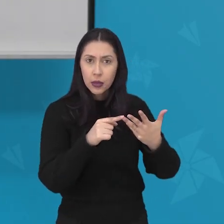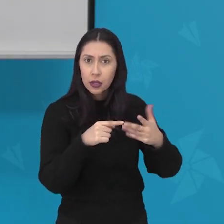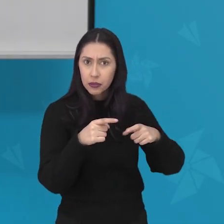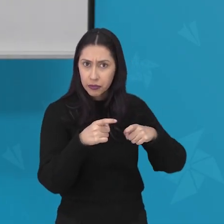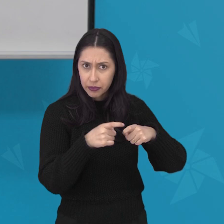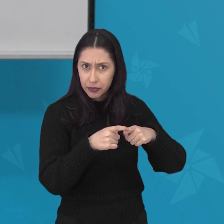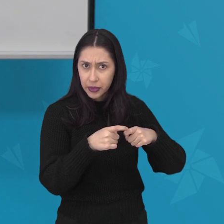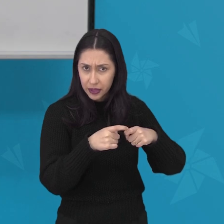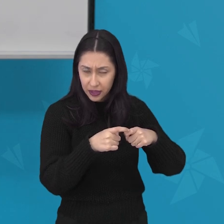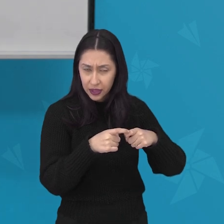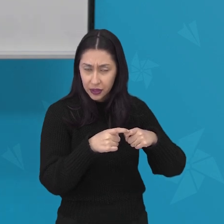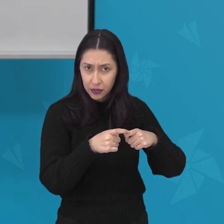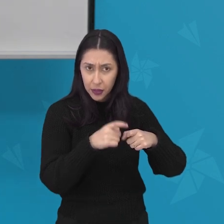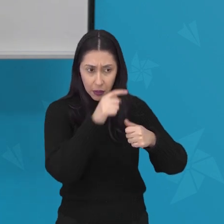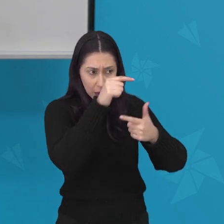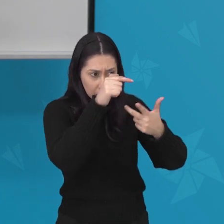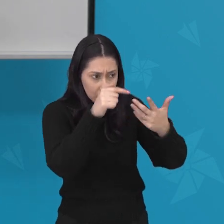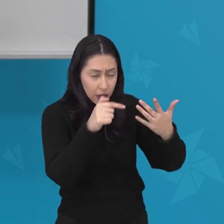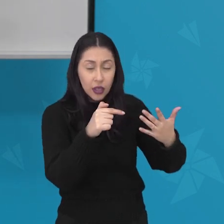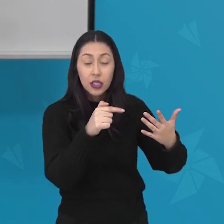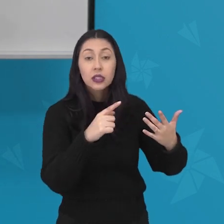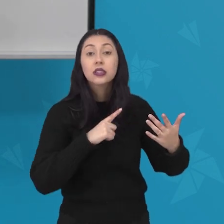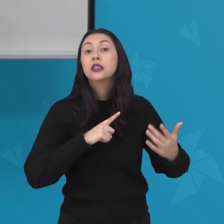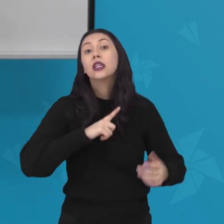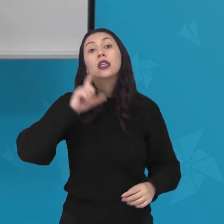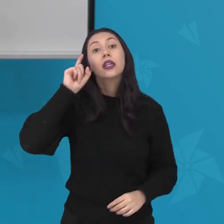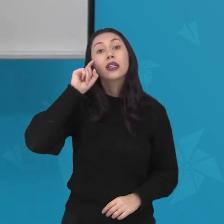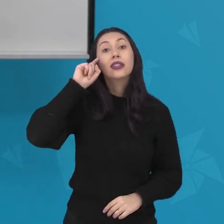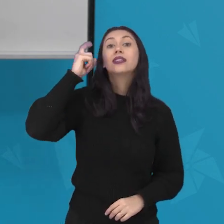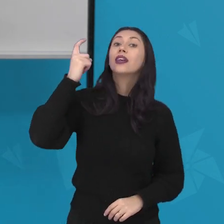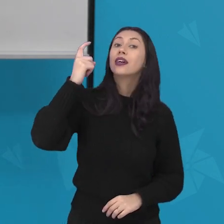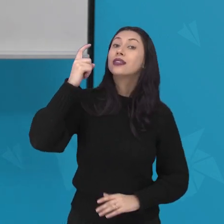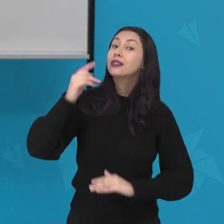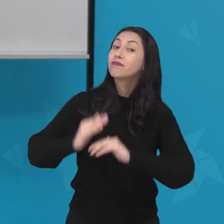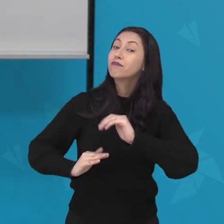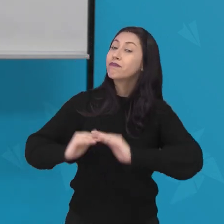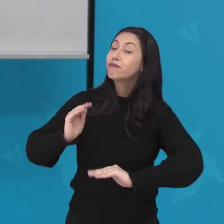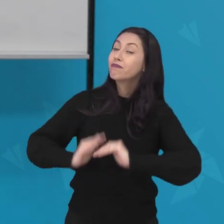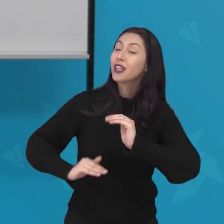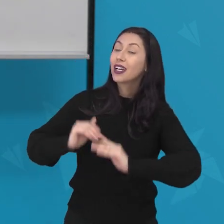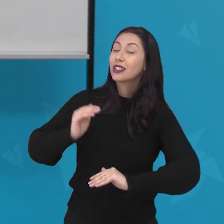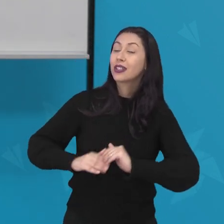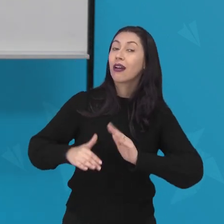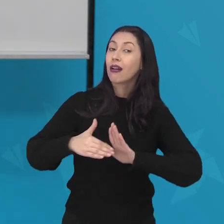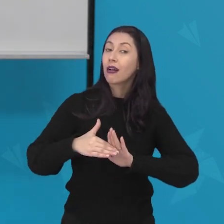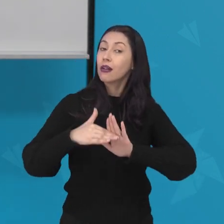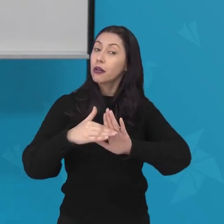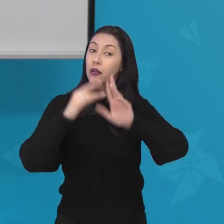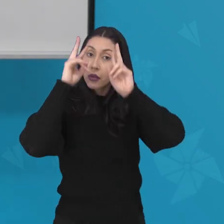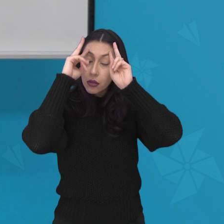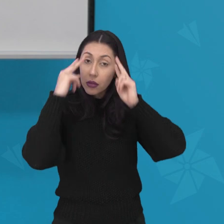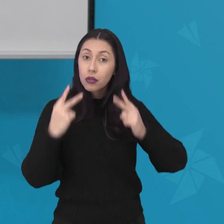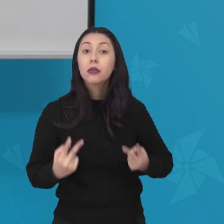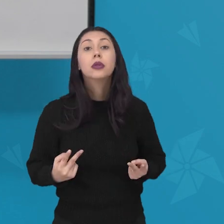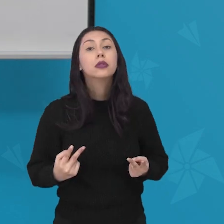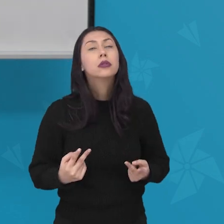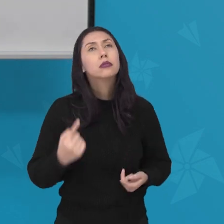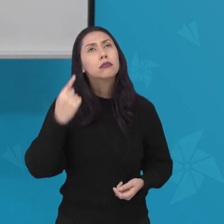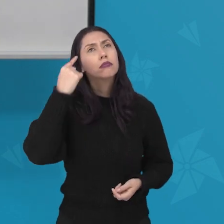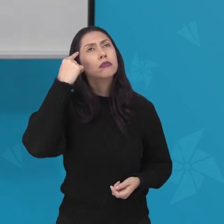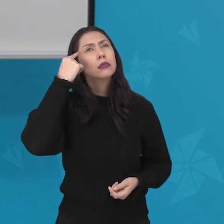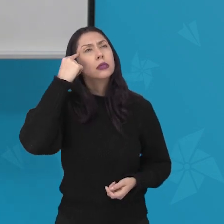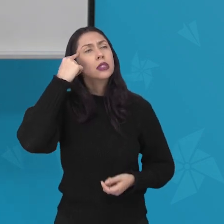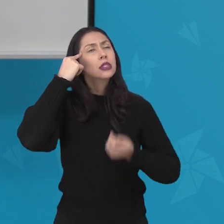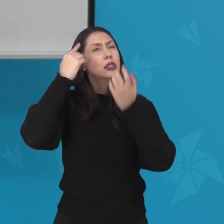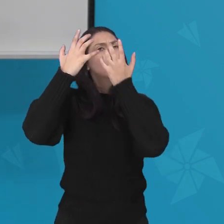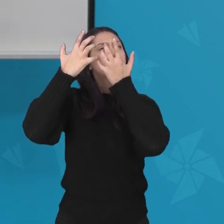de saber têm certas ideias e procedimentos que fazem com que os seres humanos pensem